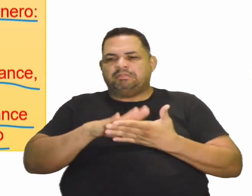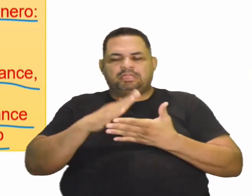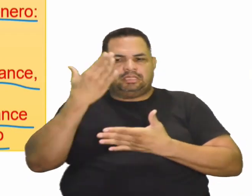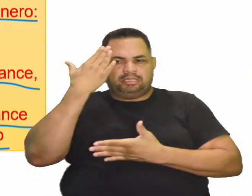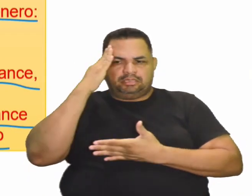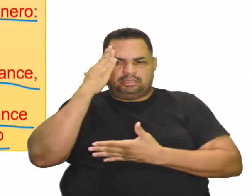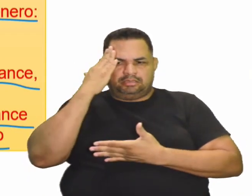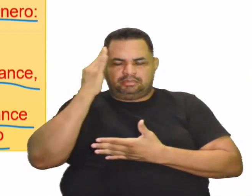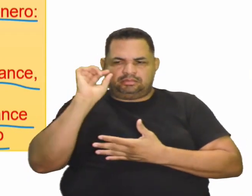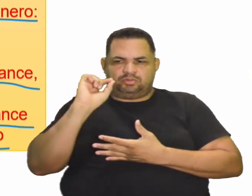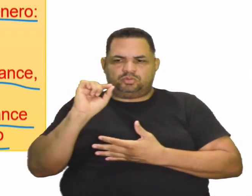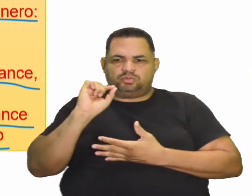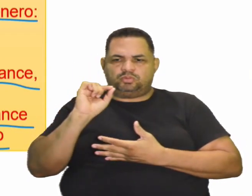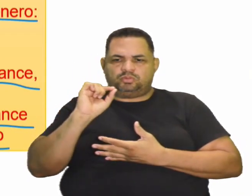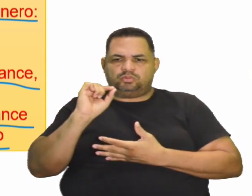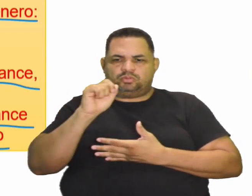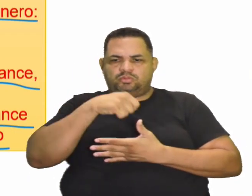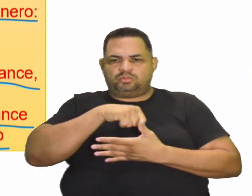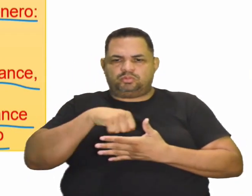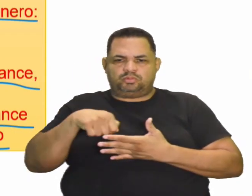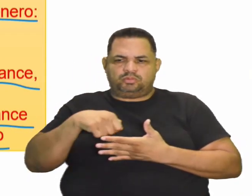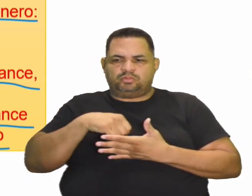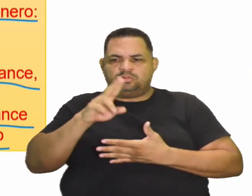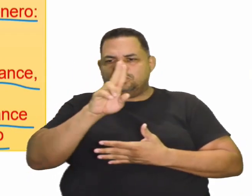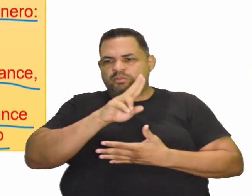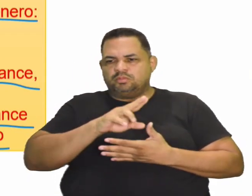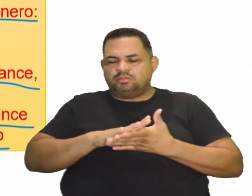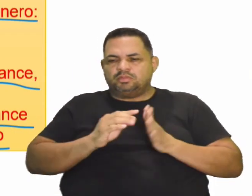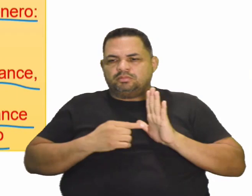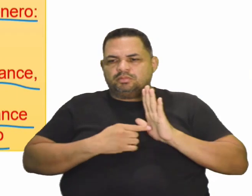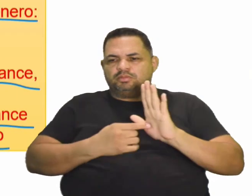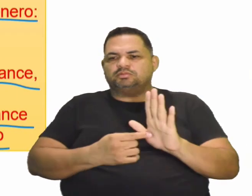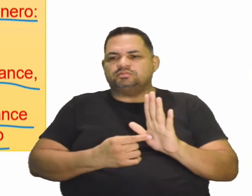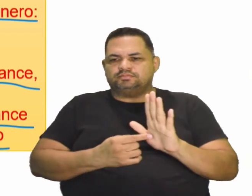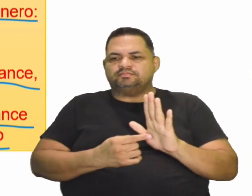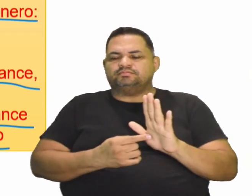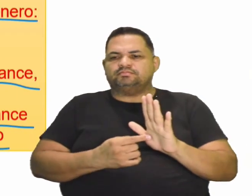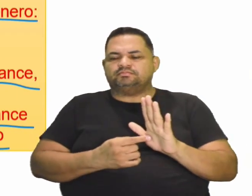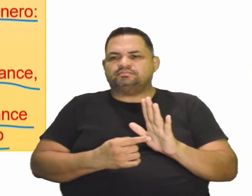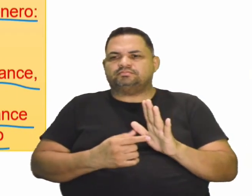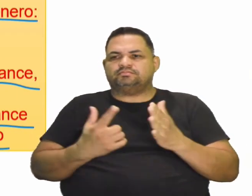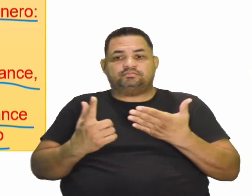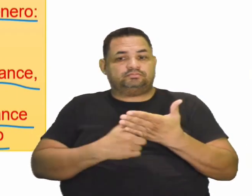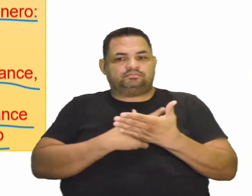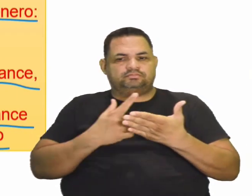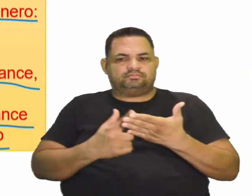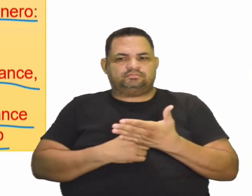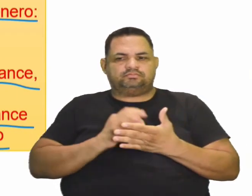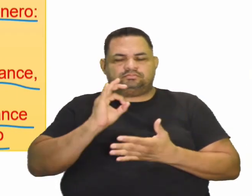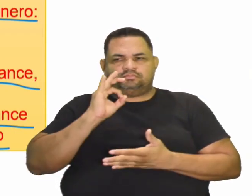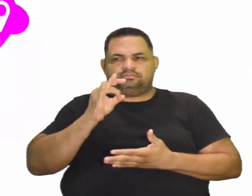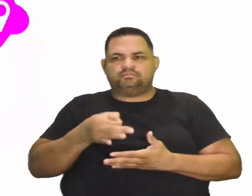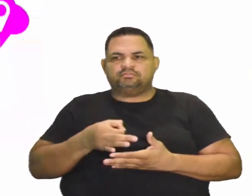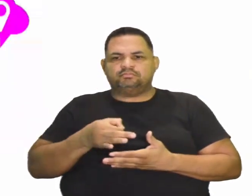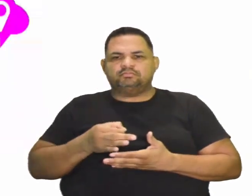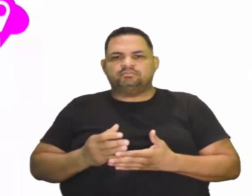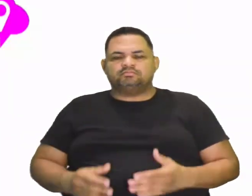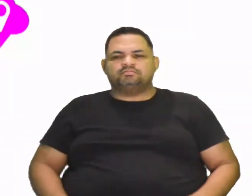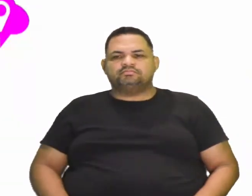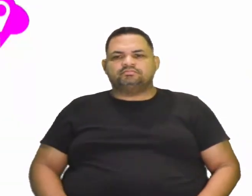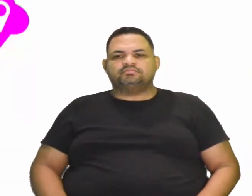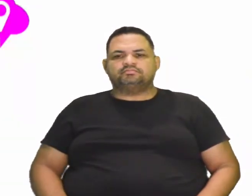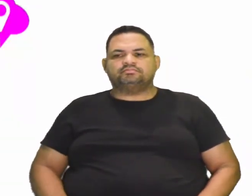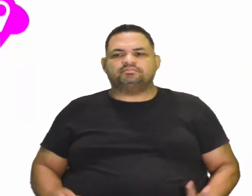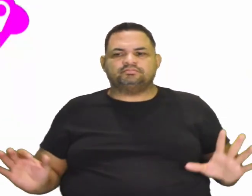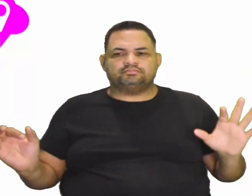que o escritor está trazendo ali, né, na sua obra. Certo? Então, vamos,